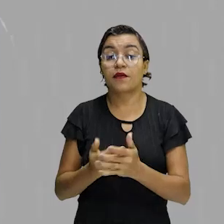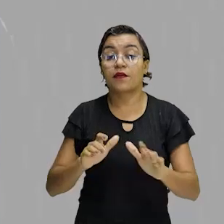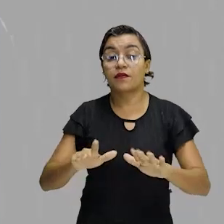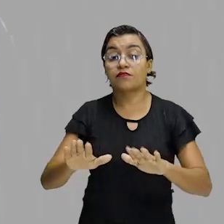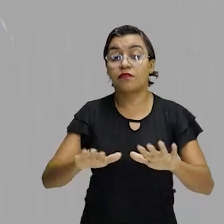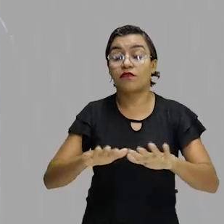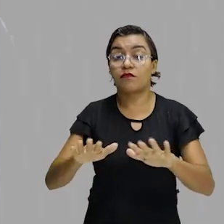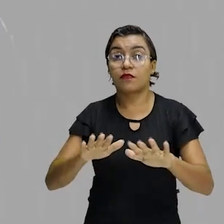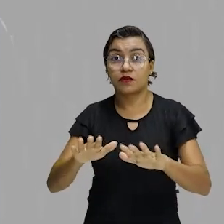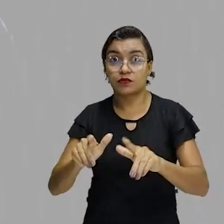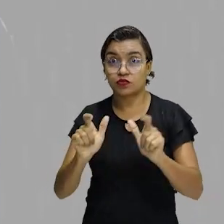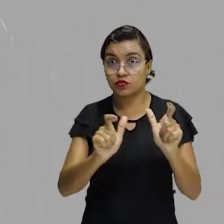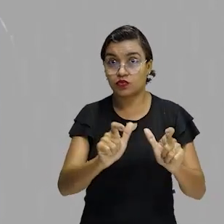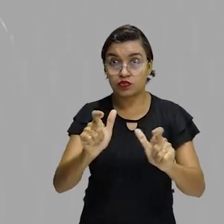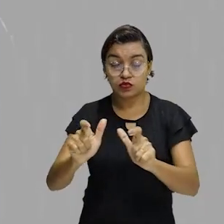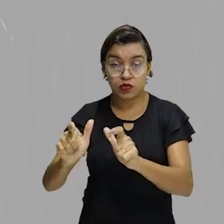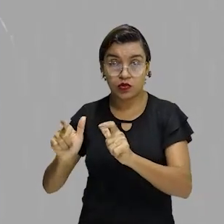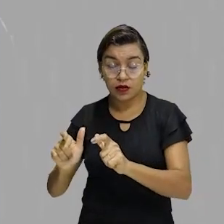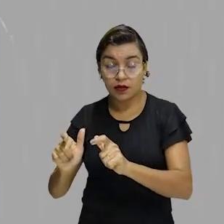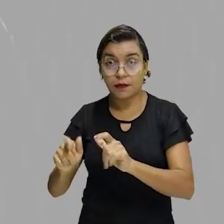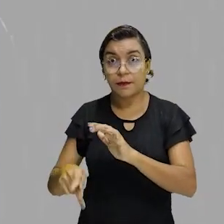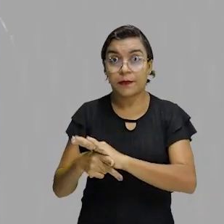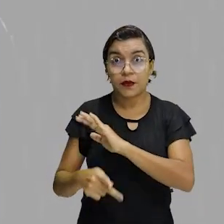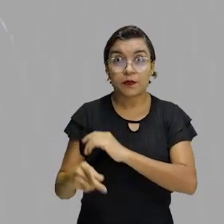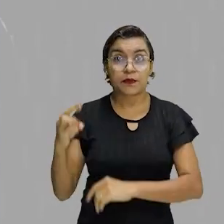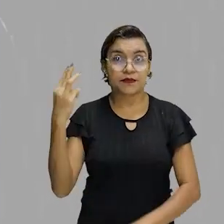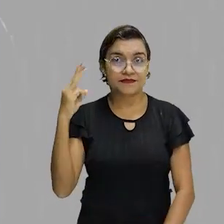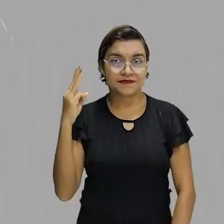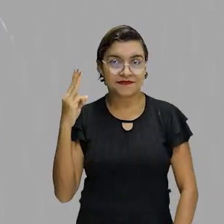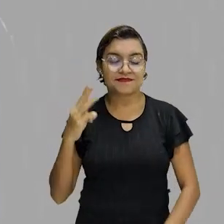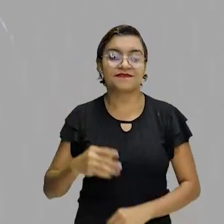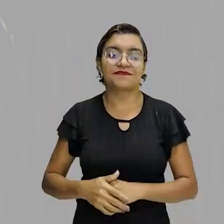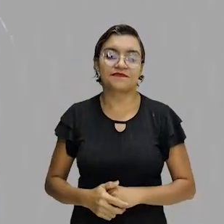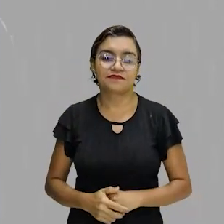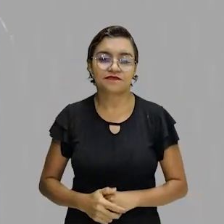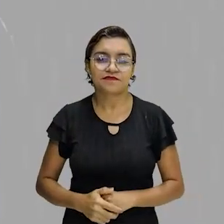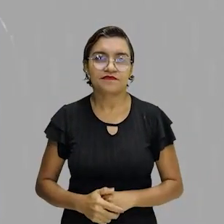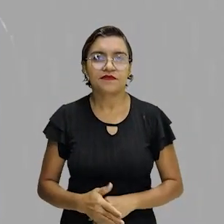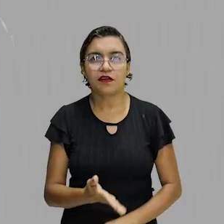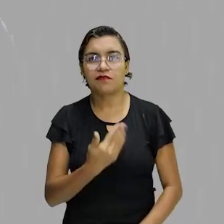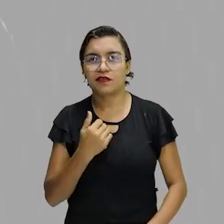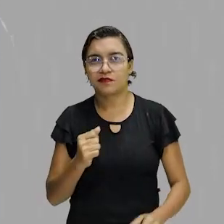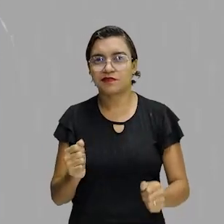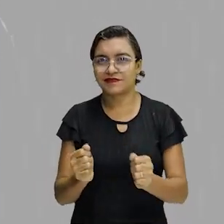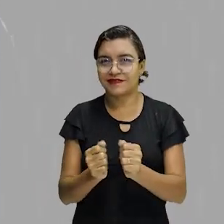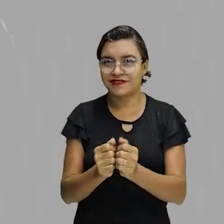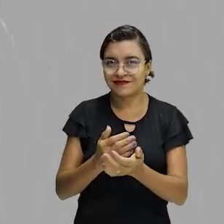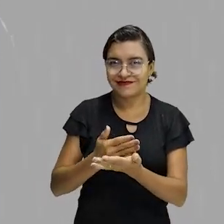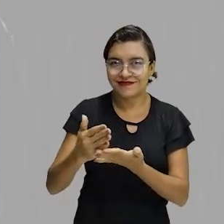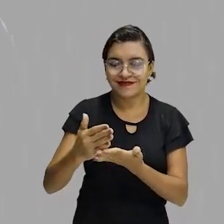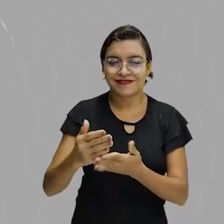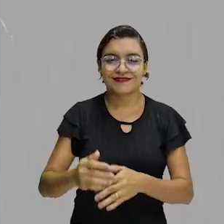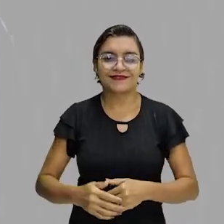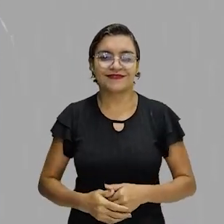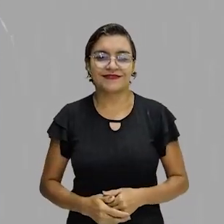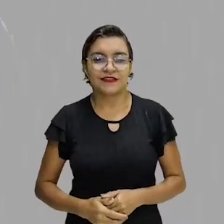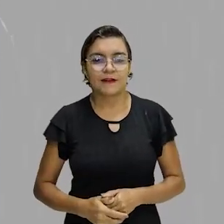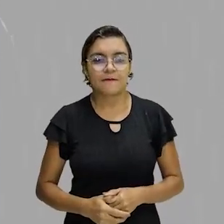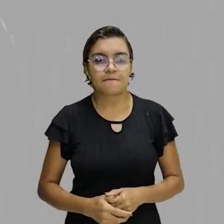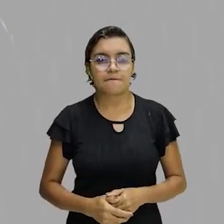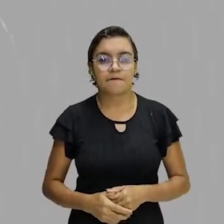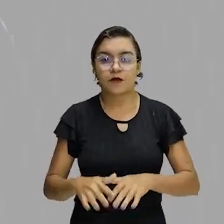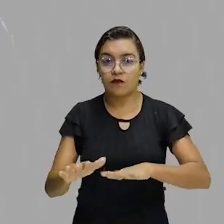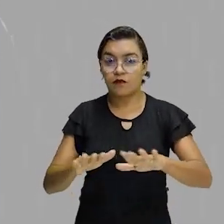seja, dos movimentos sociais maranhenses. Fechado? Então vamos lá, vamos começar a nossa aula de hoje tratando dos movimentos